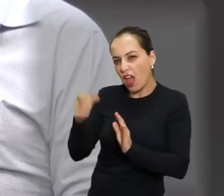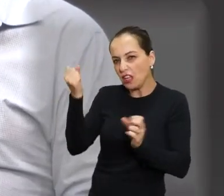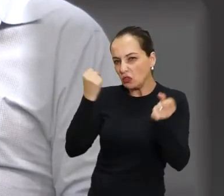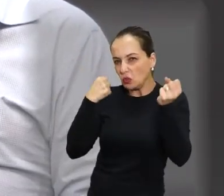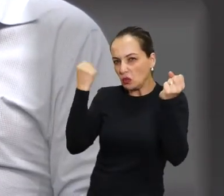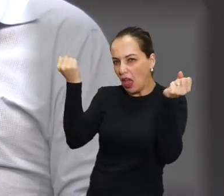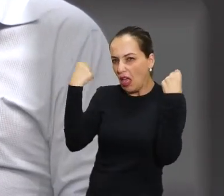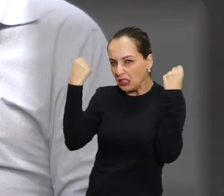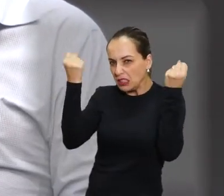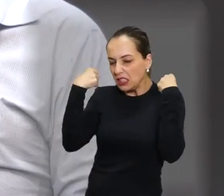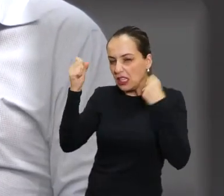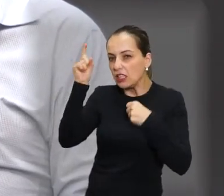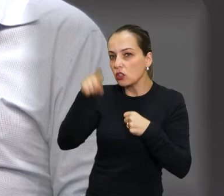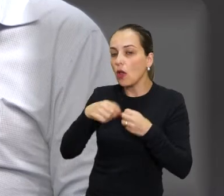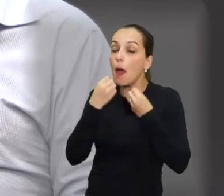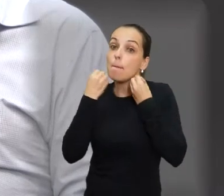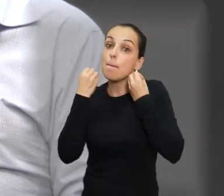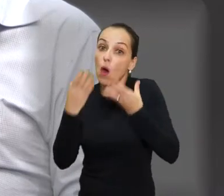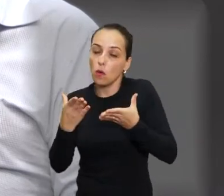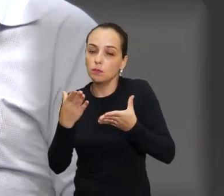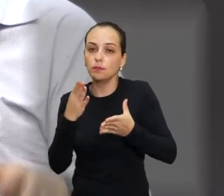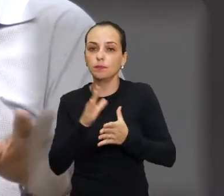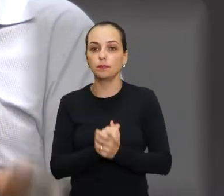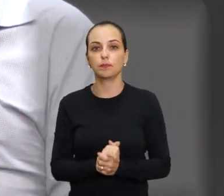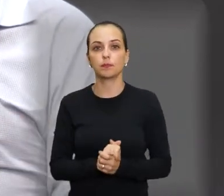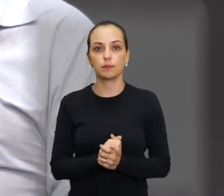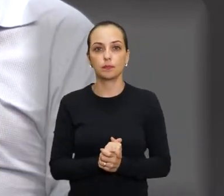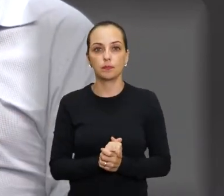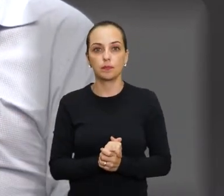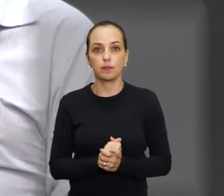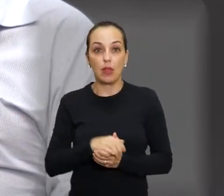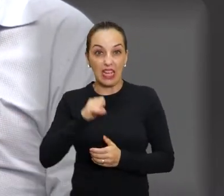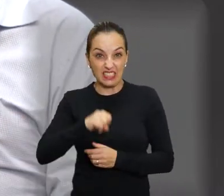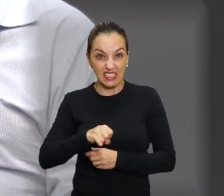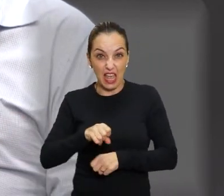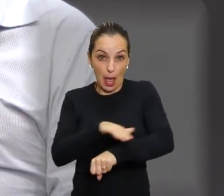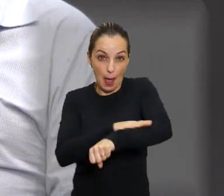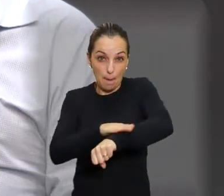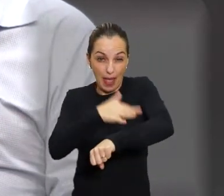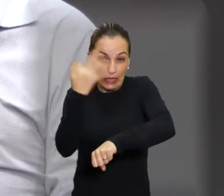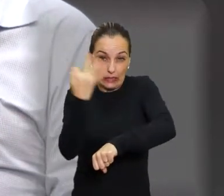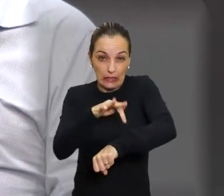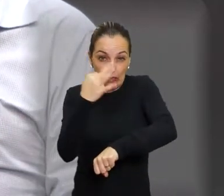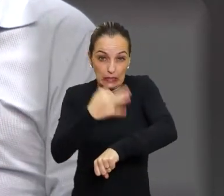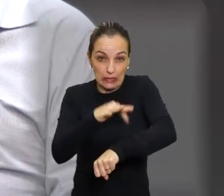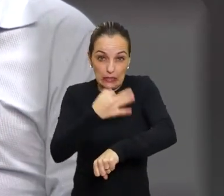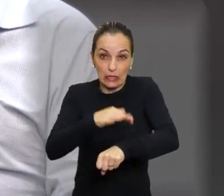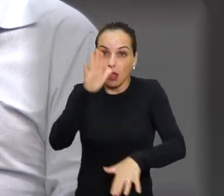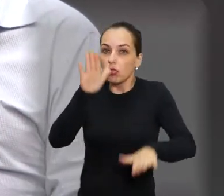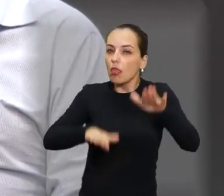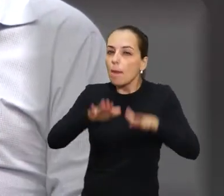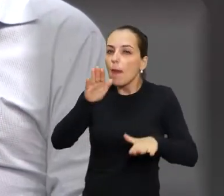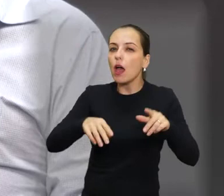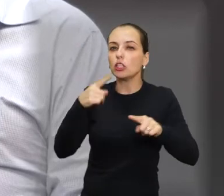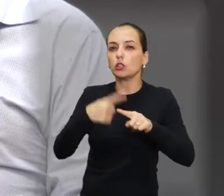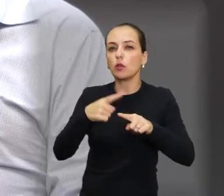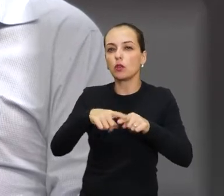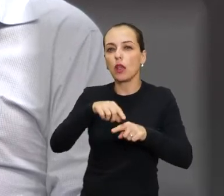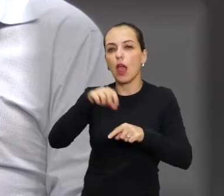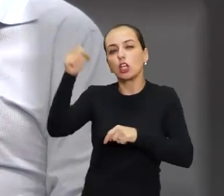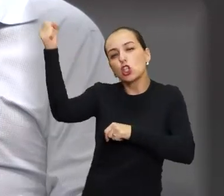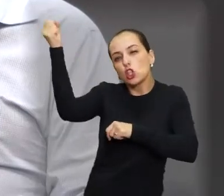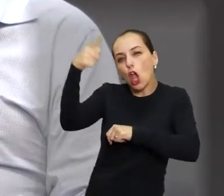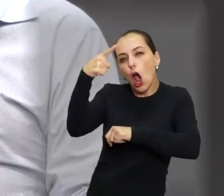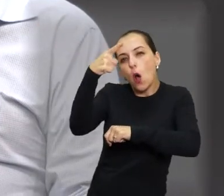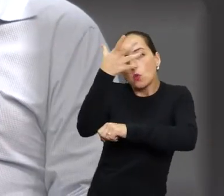né? Hoje tem vários tônicos aí que vendem para quem faz exercício, isso para criança funciona. Já depois